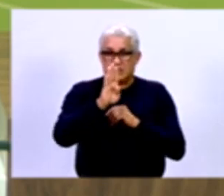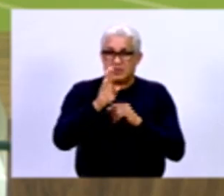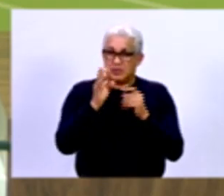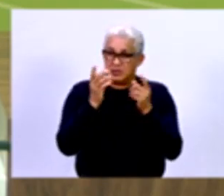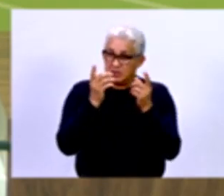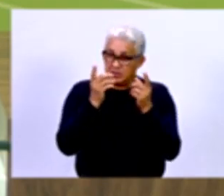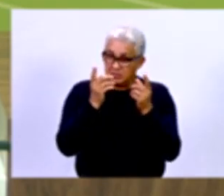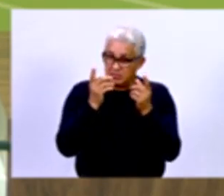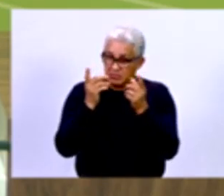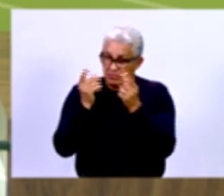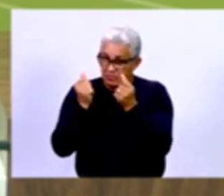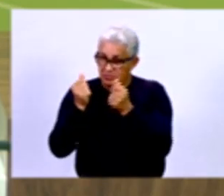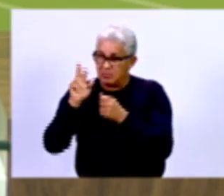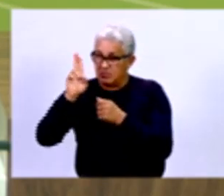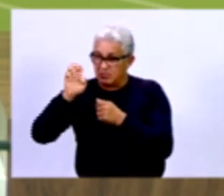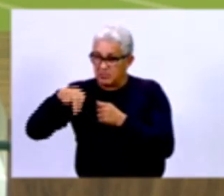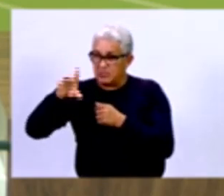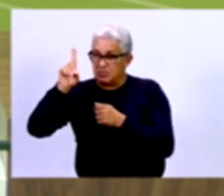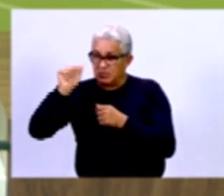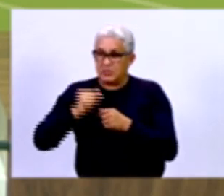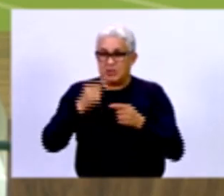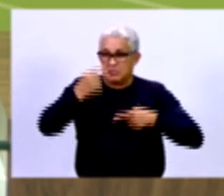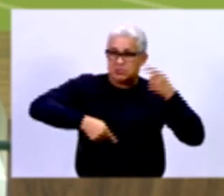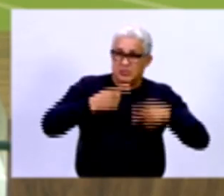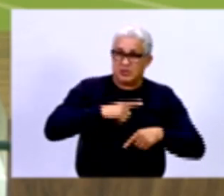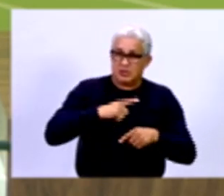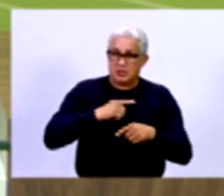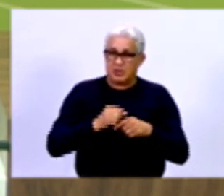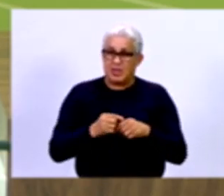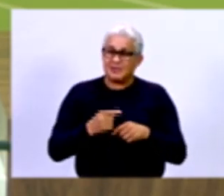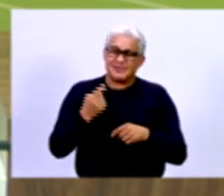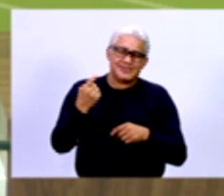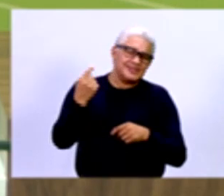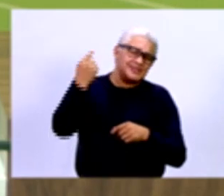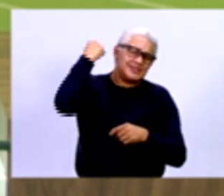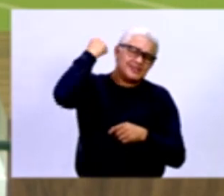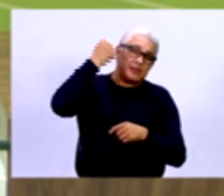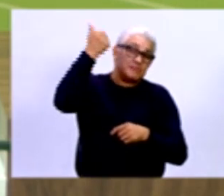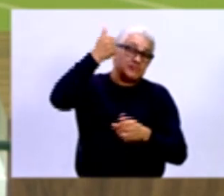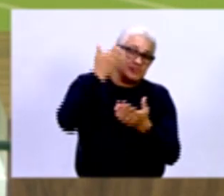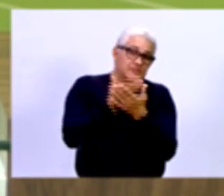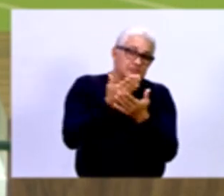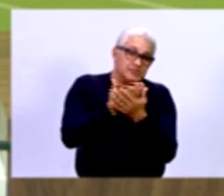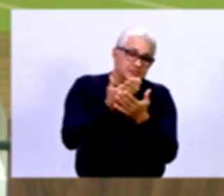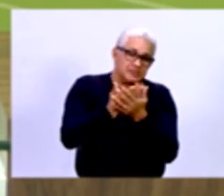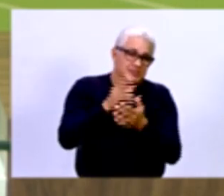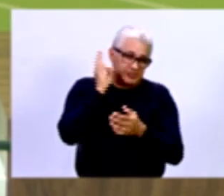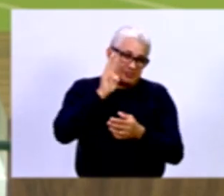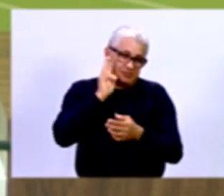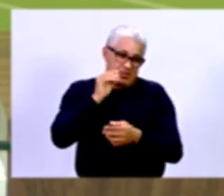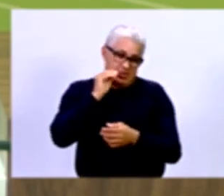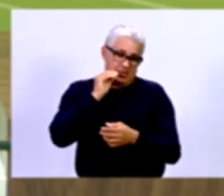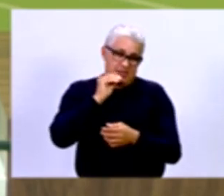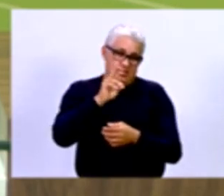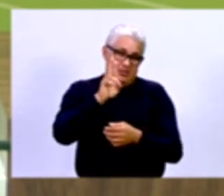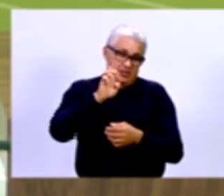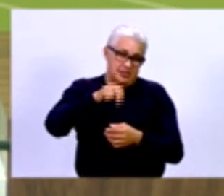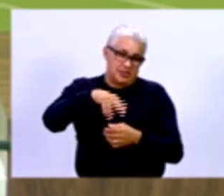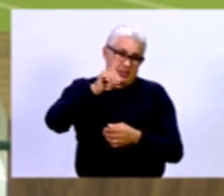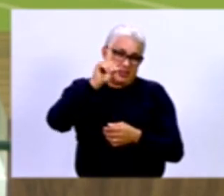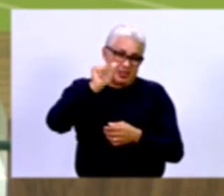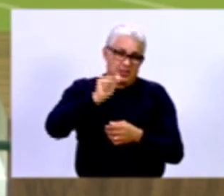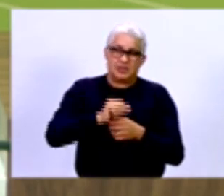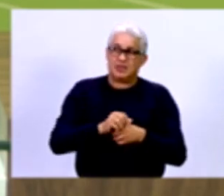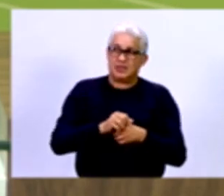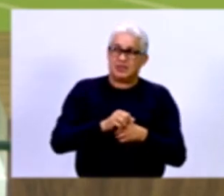sobre a ótica da renda. Discutir isso tem a ver com aquela coisa que a gente viu lá na primeira aula, que é aquele fluxo da renda. Vocês lembram aquele quadro, aquela figura